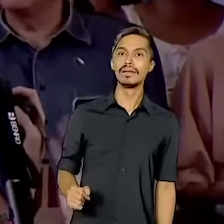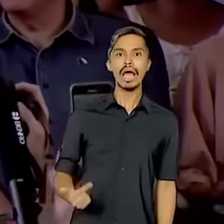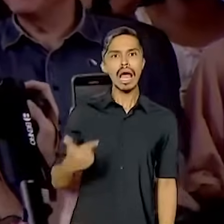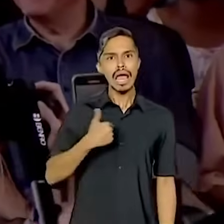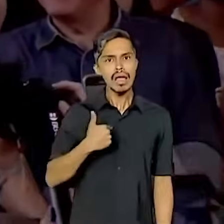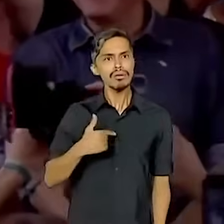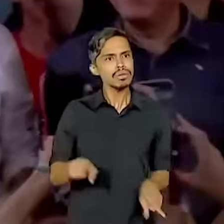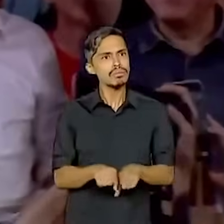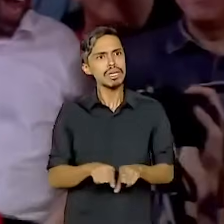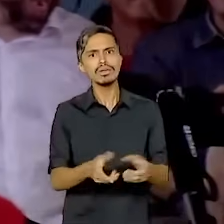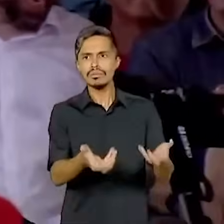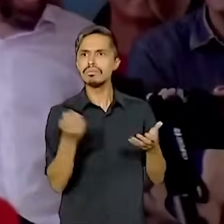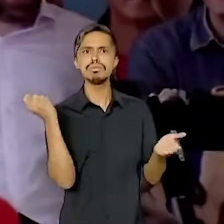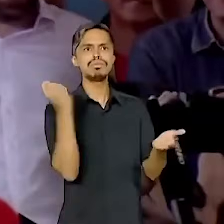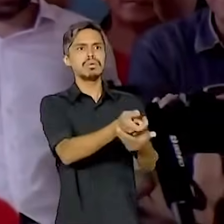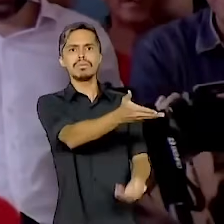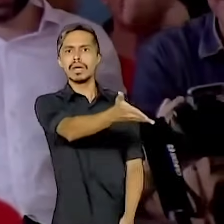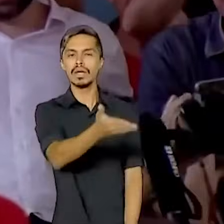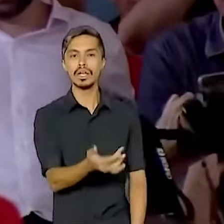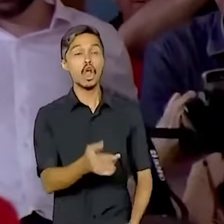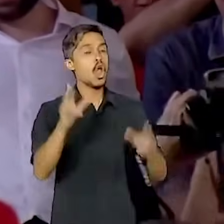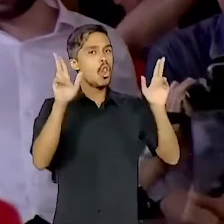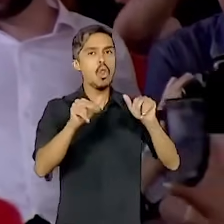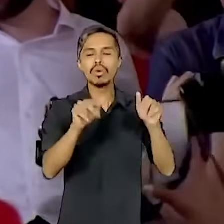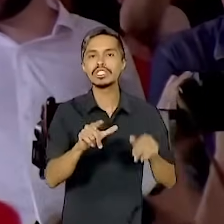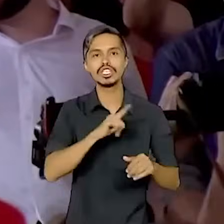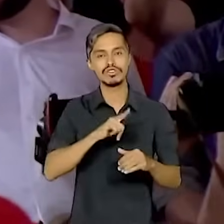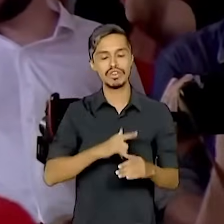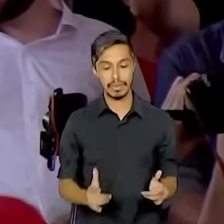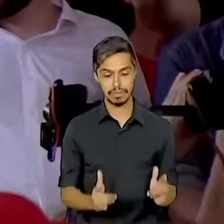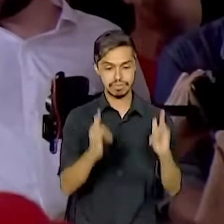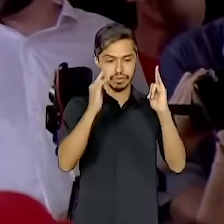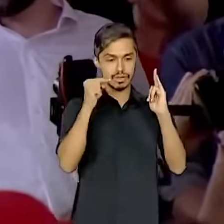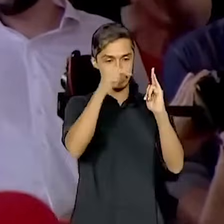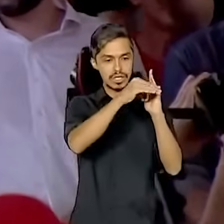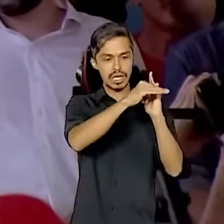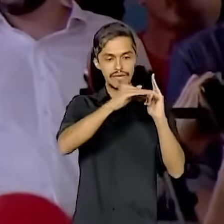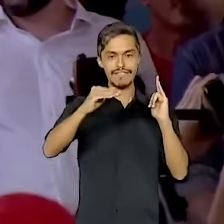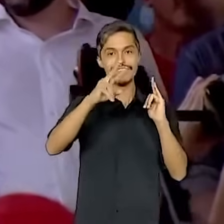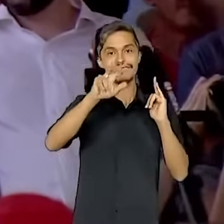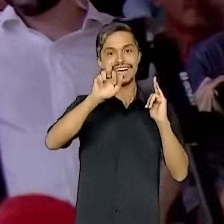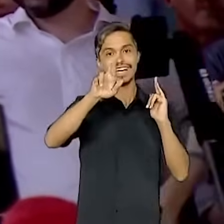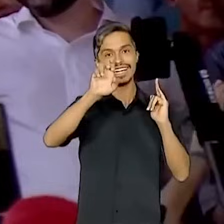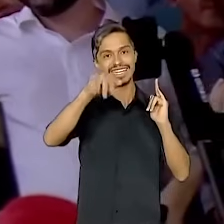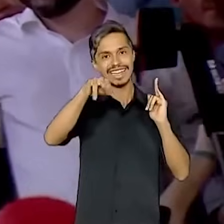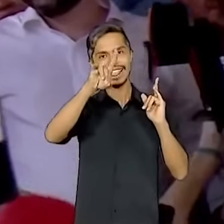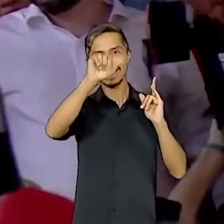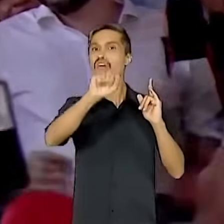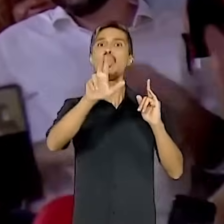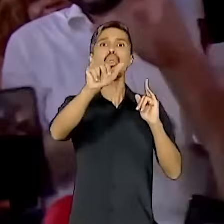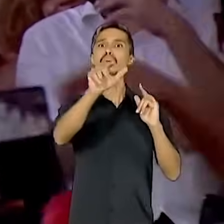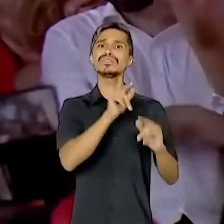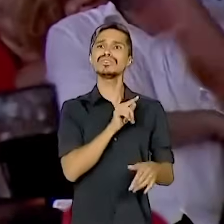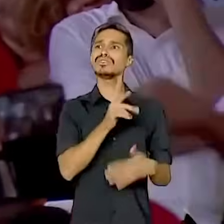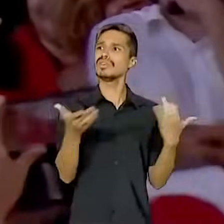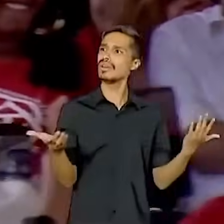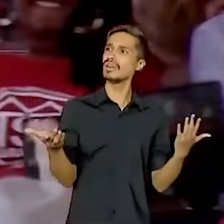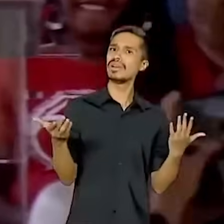Até eu. Eu nunca tive apartamento com varanda, gente. Aí, nem o